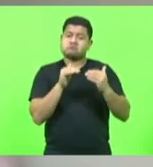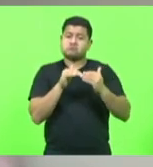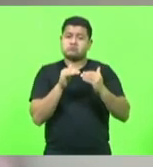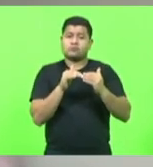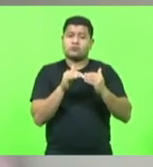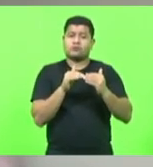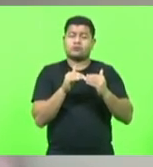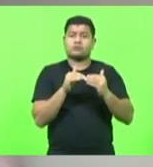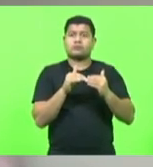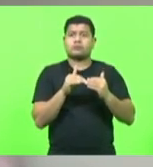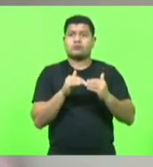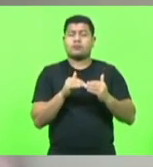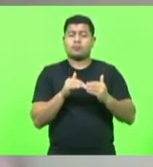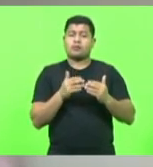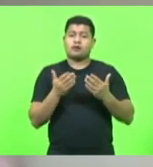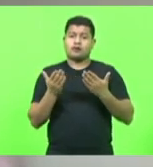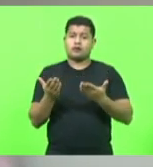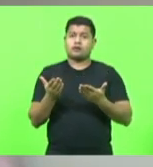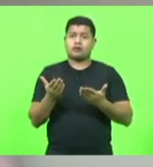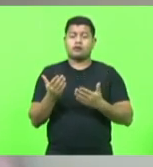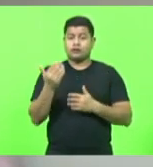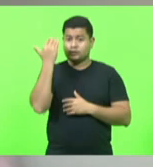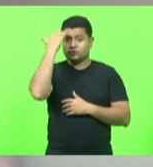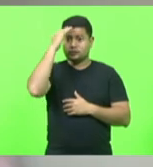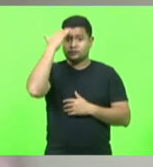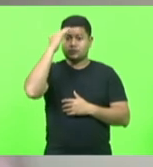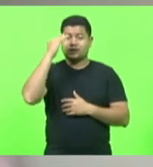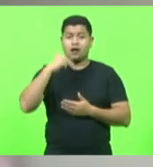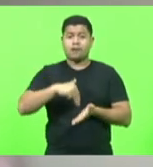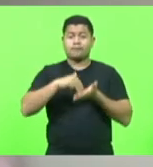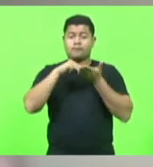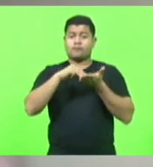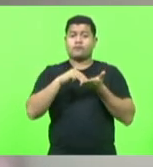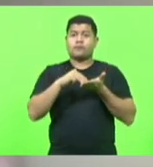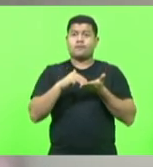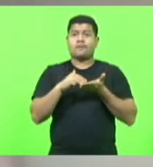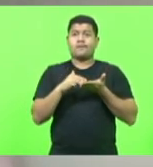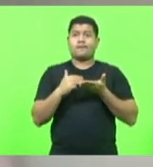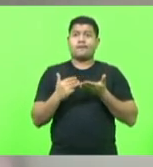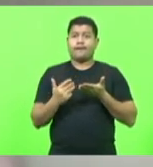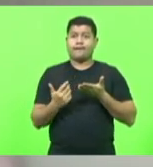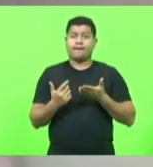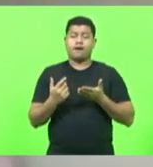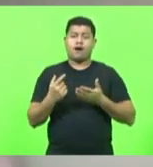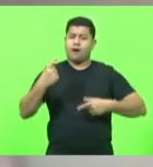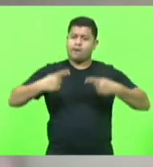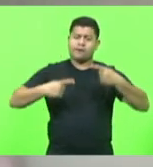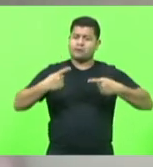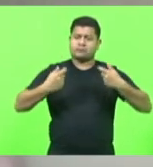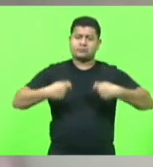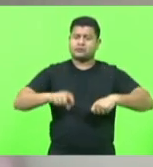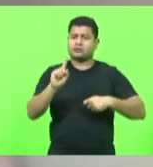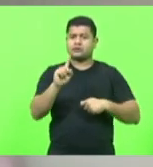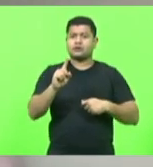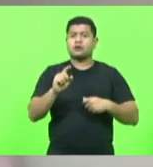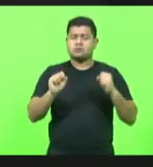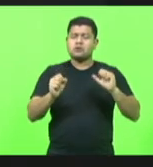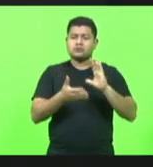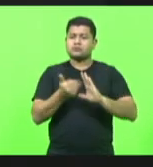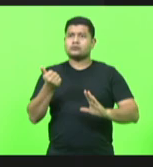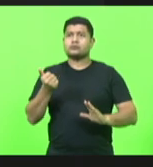lhe faz com que entenda que a moção não vai ser discutida, eu posso retirar, deputado